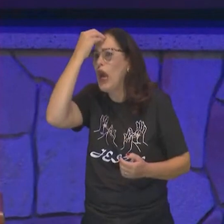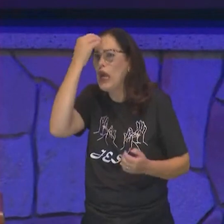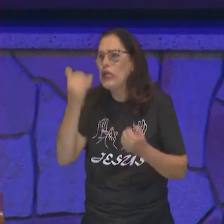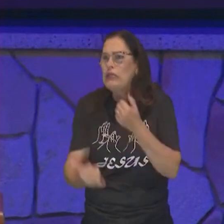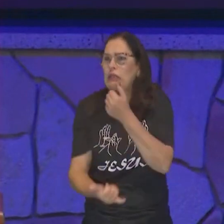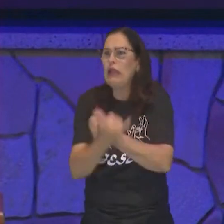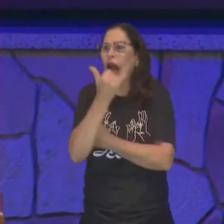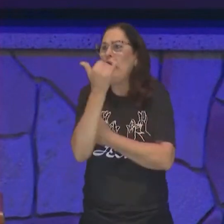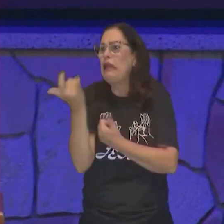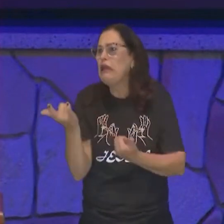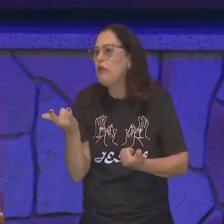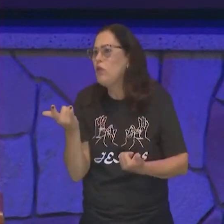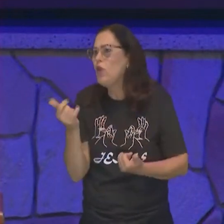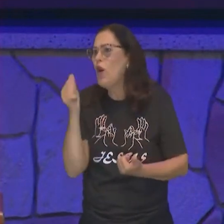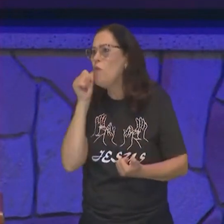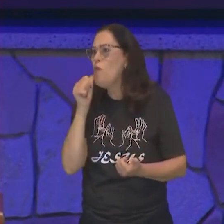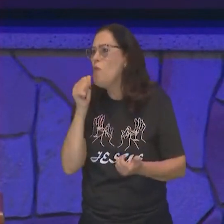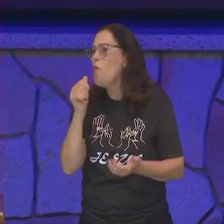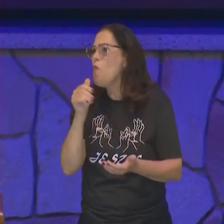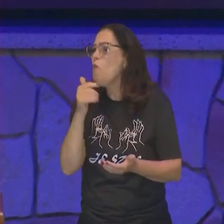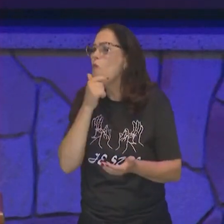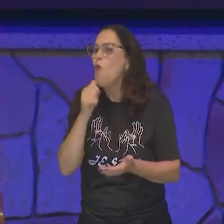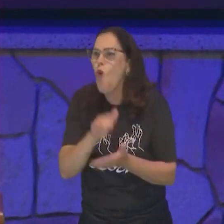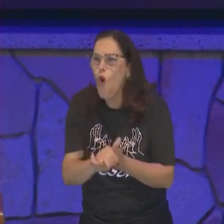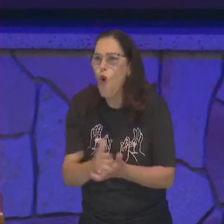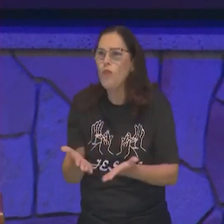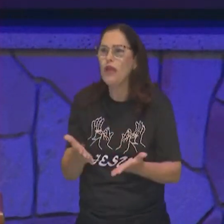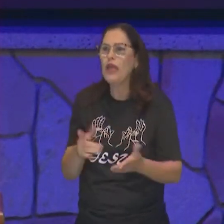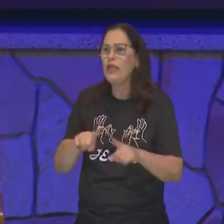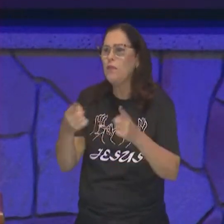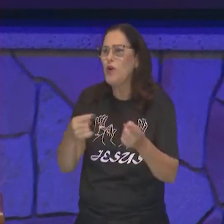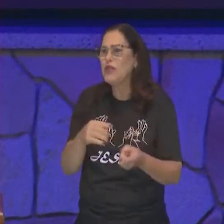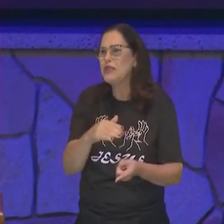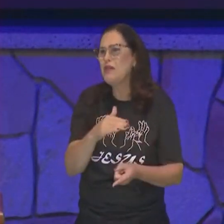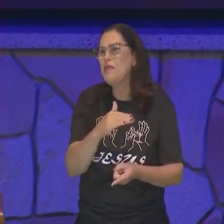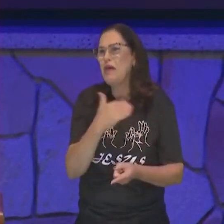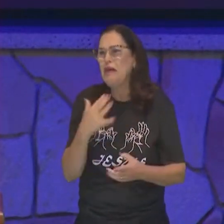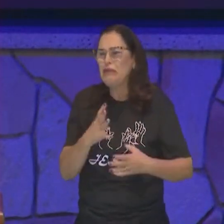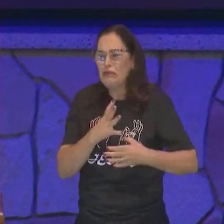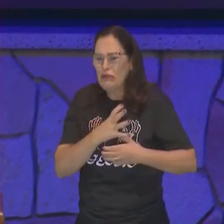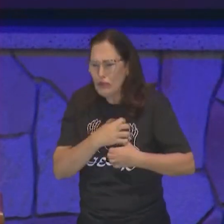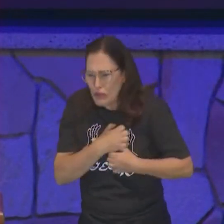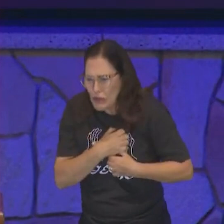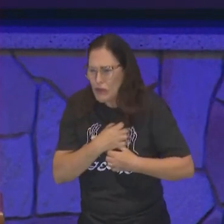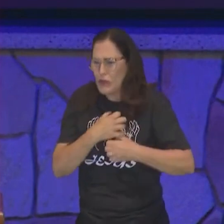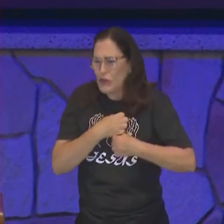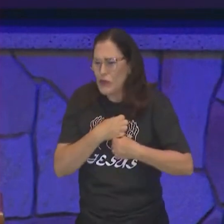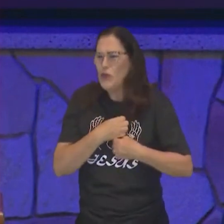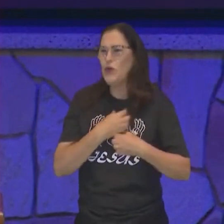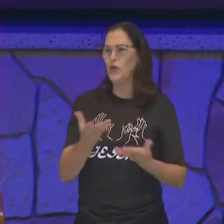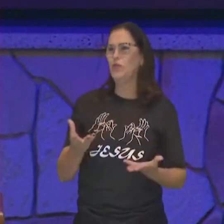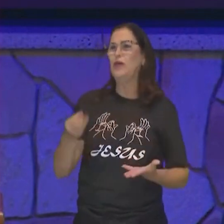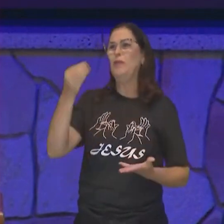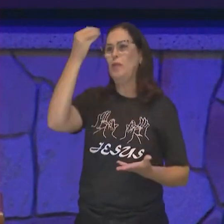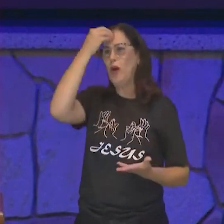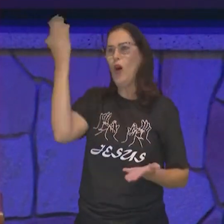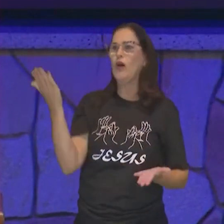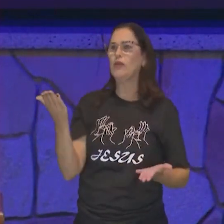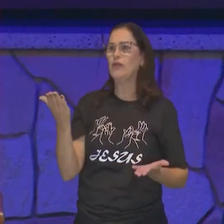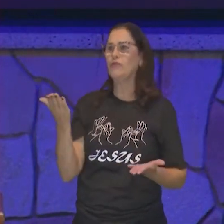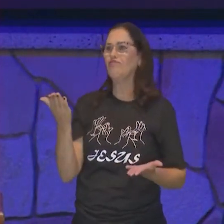seu marido, e agora a culpa por tê-lo perdido numa batalha onde o próprio rei enviou a sentença de morte pela mão